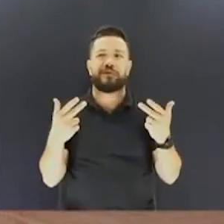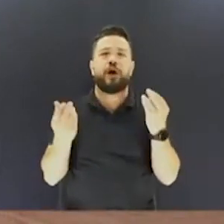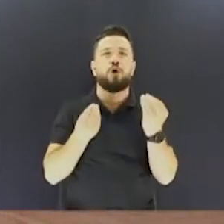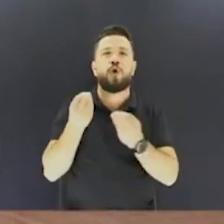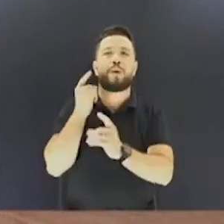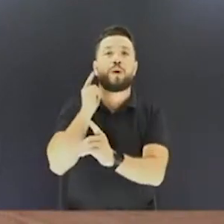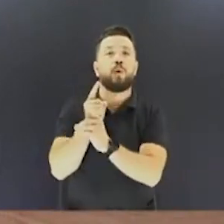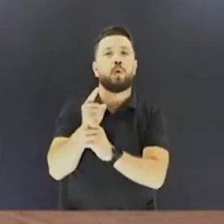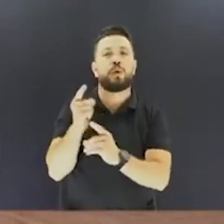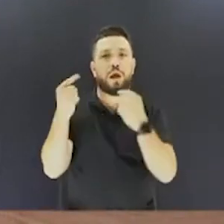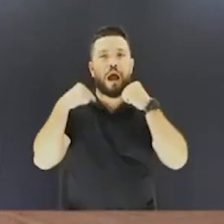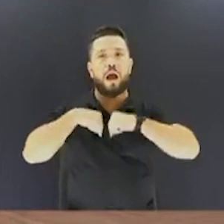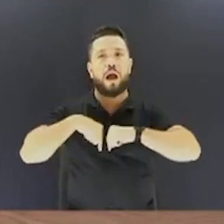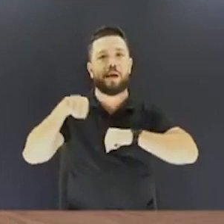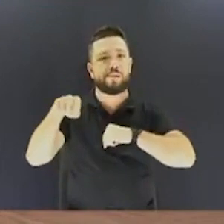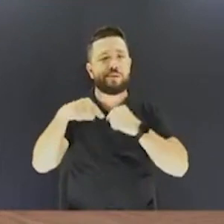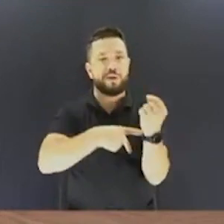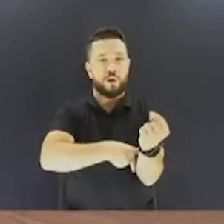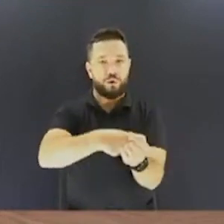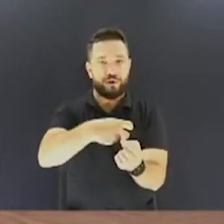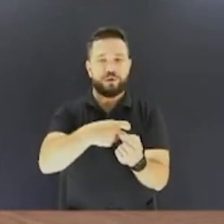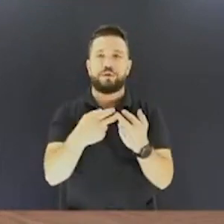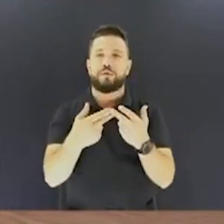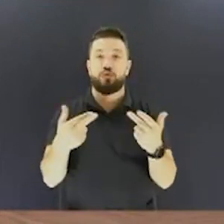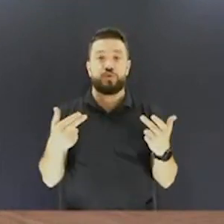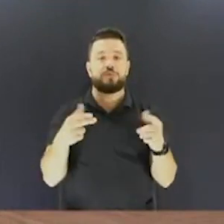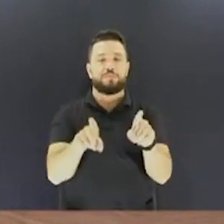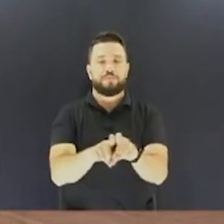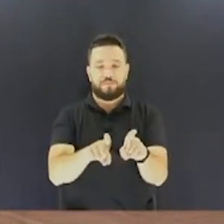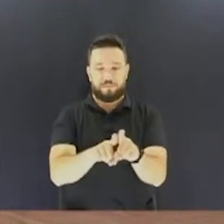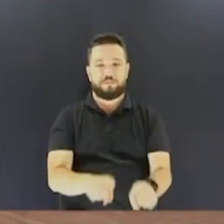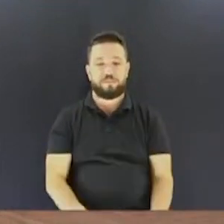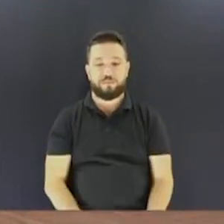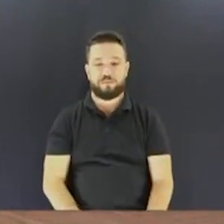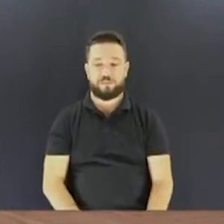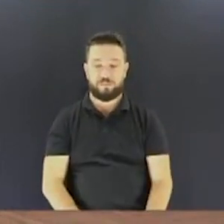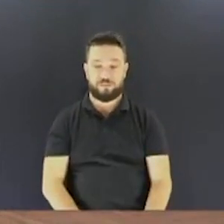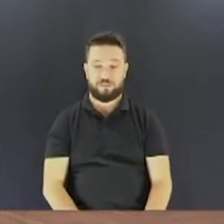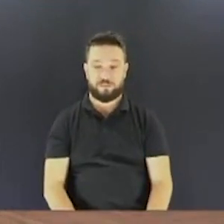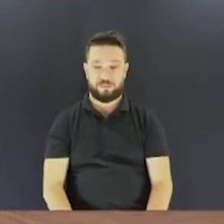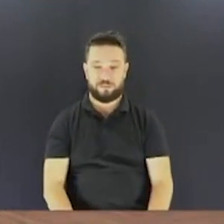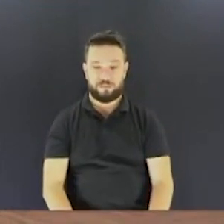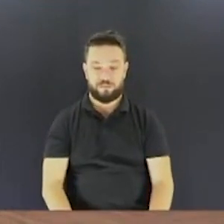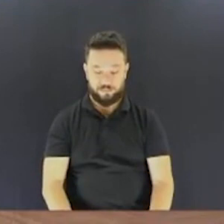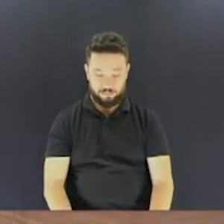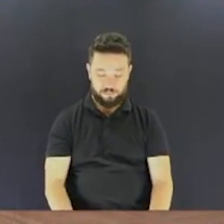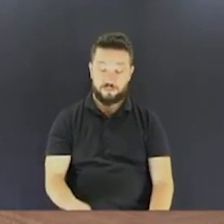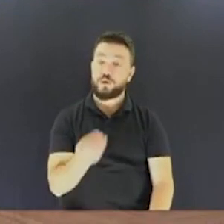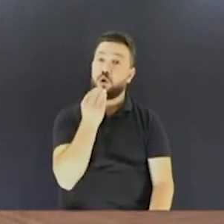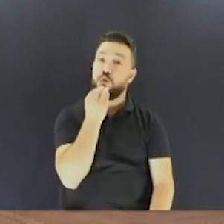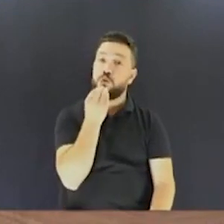afetados. Além disso, a Semana de Conscientização de Prader-Willi seria uma oportunidade para a